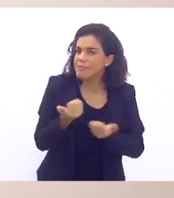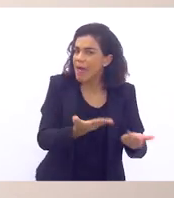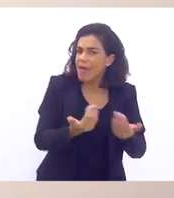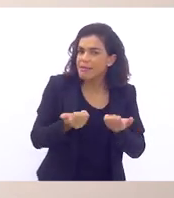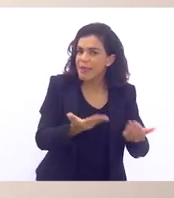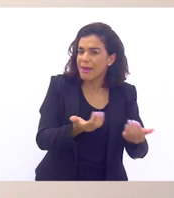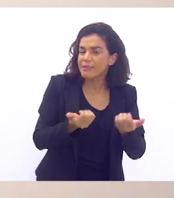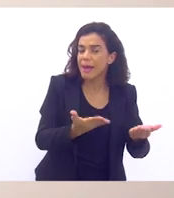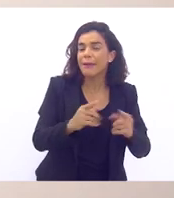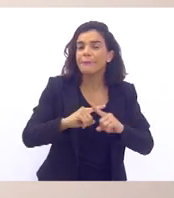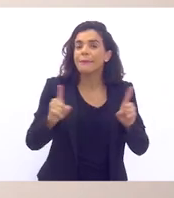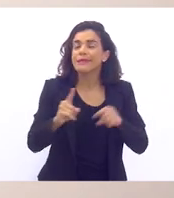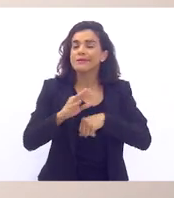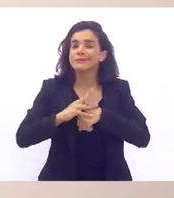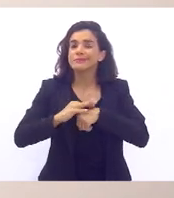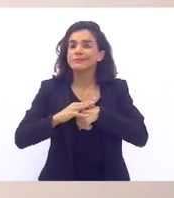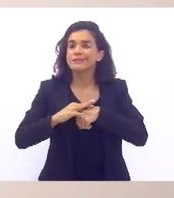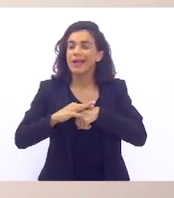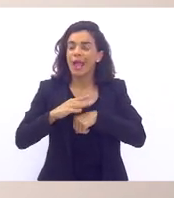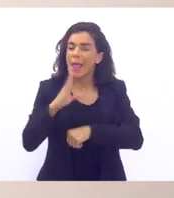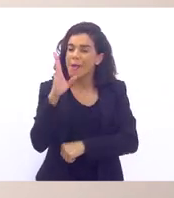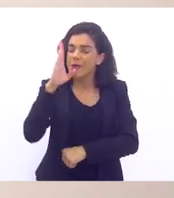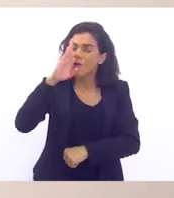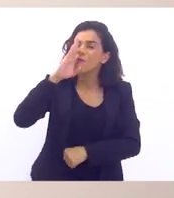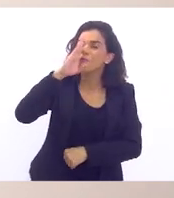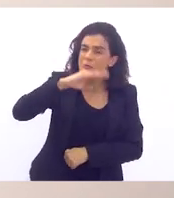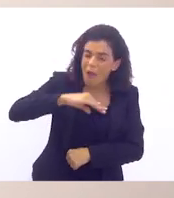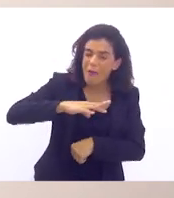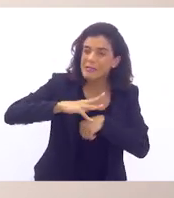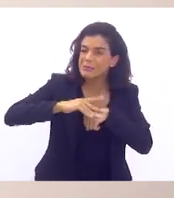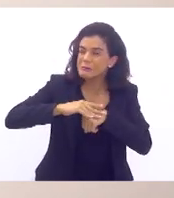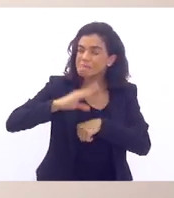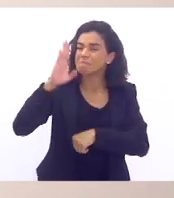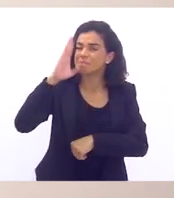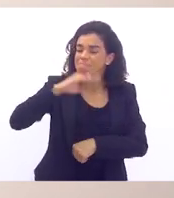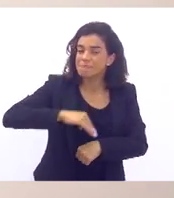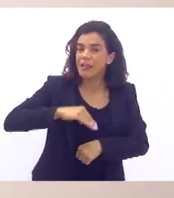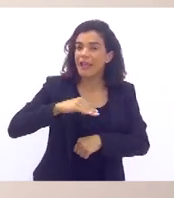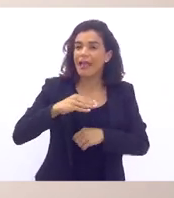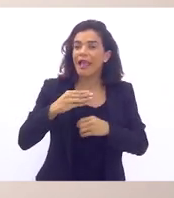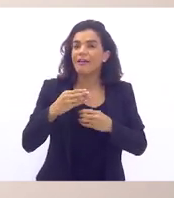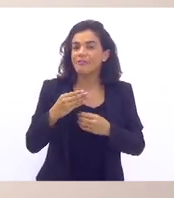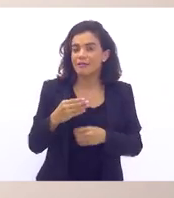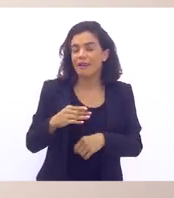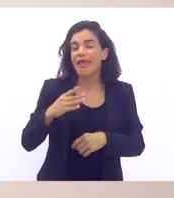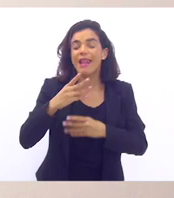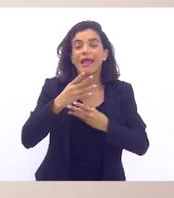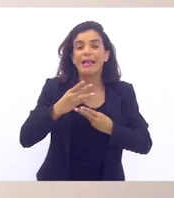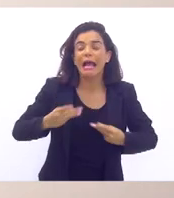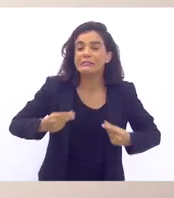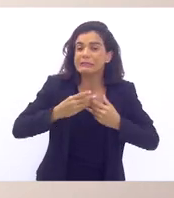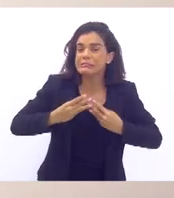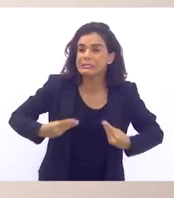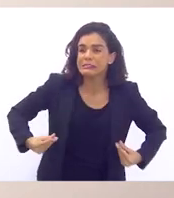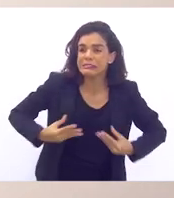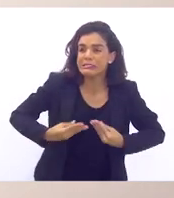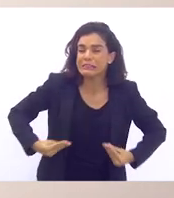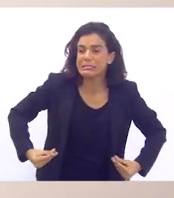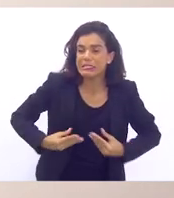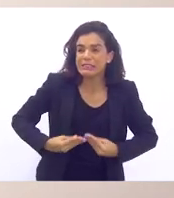que ele precisa Só que essa doença é tão cruel que ela ele gasta tanta proteína tanto do corpo dele